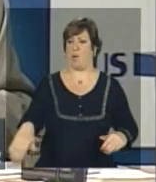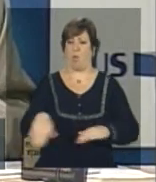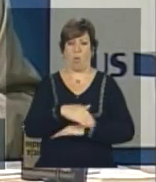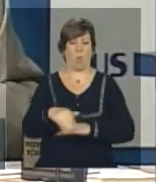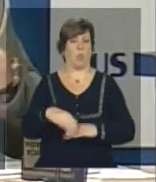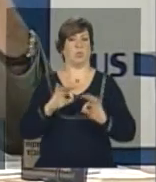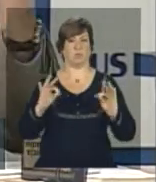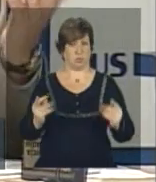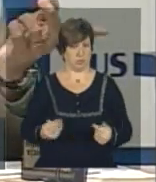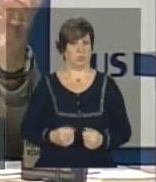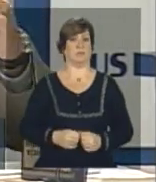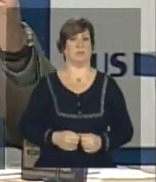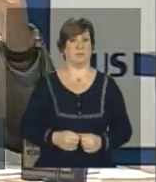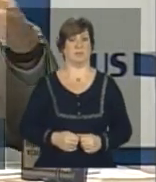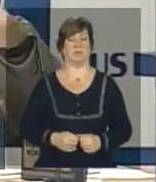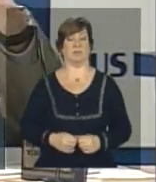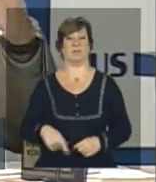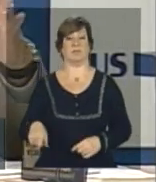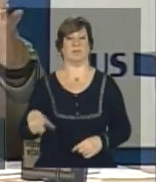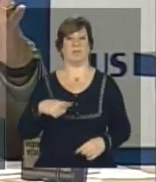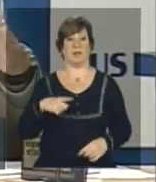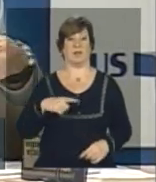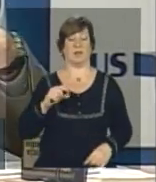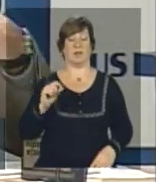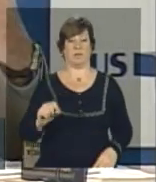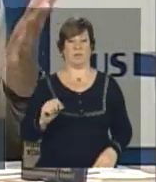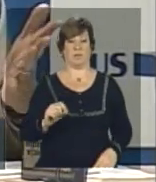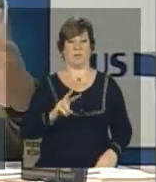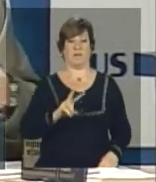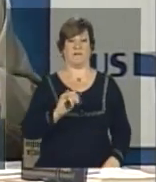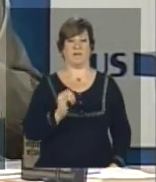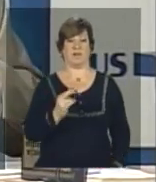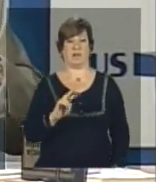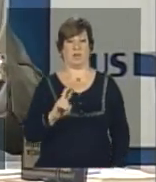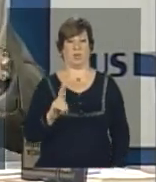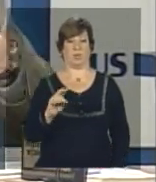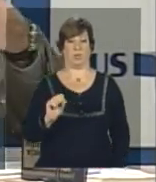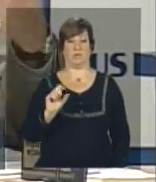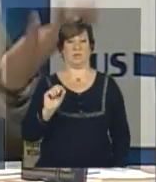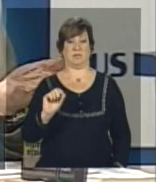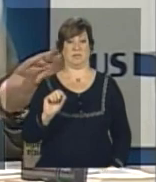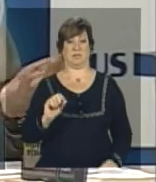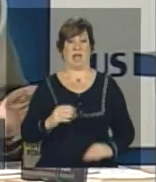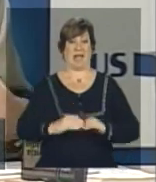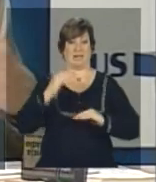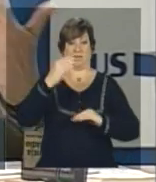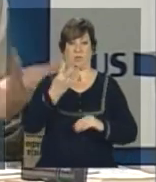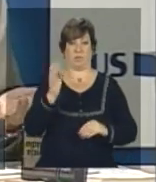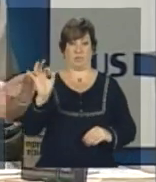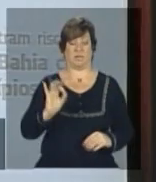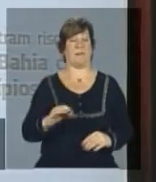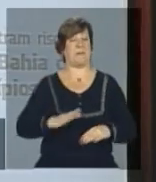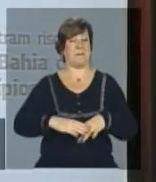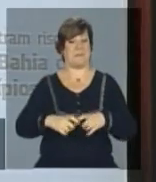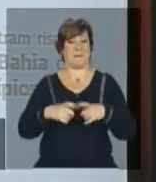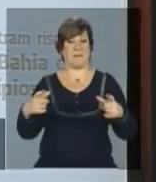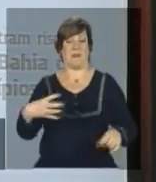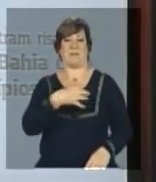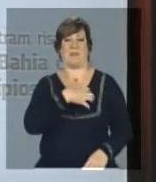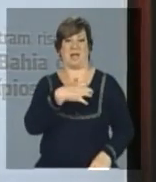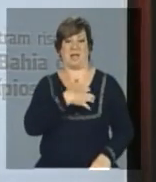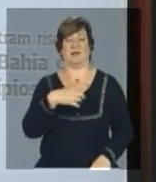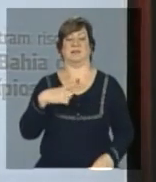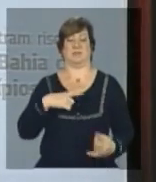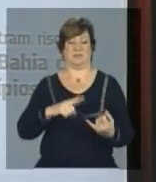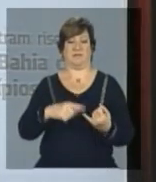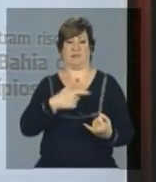naquele local. Os municípios com grau de infestação acima de 4 estão muito concentrados na Bahia, tem